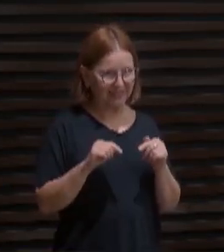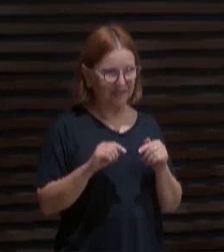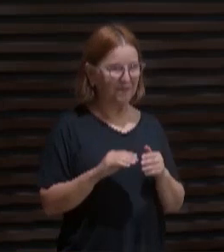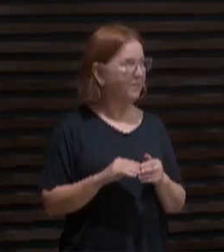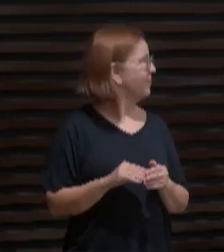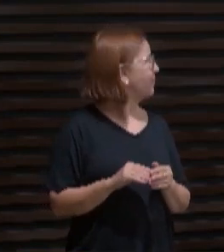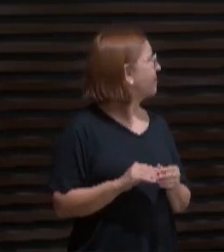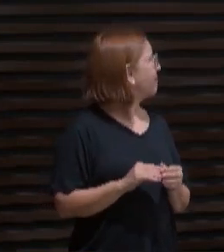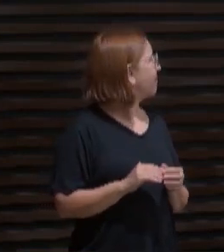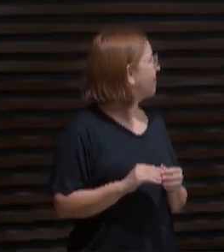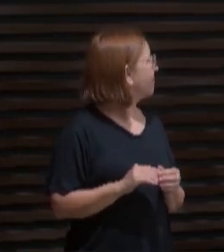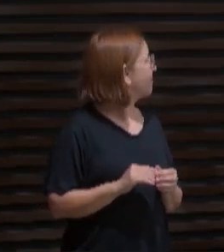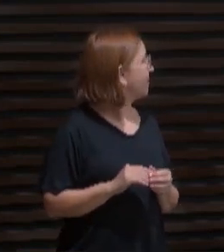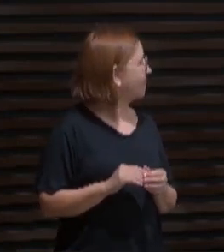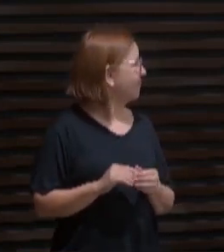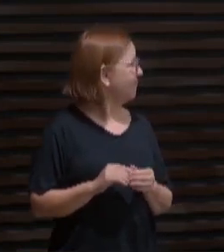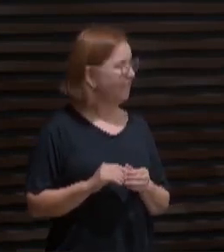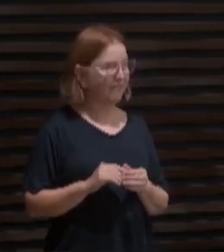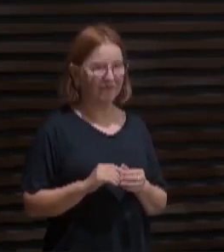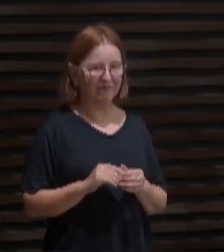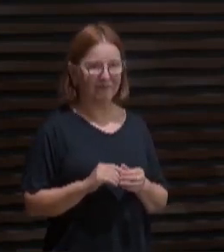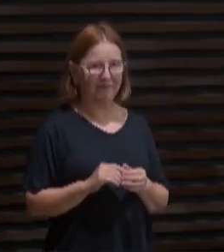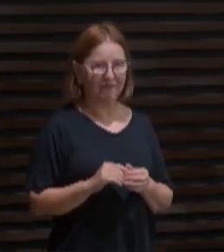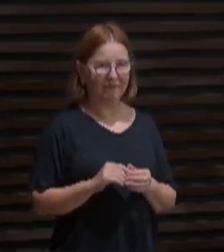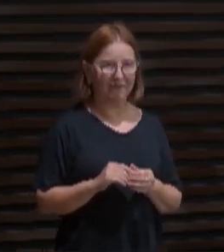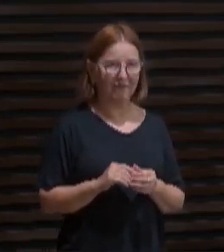cabeça que trava-se a grande guerra.